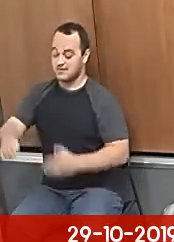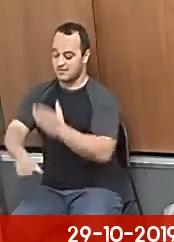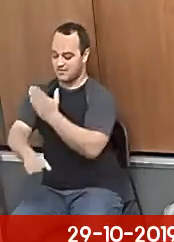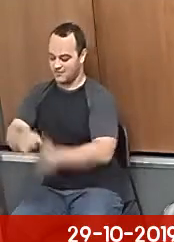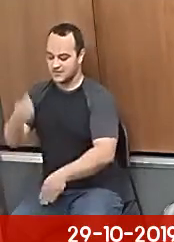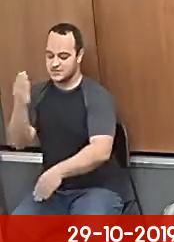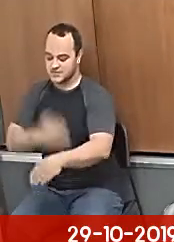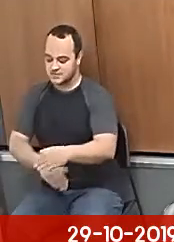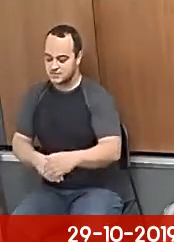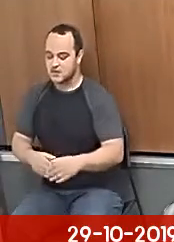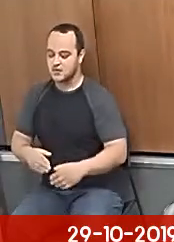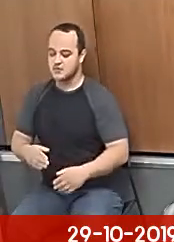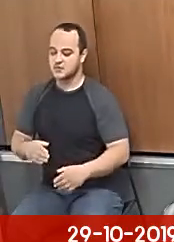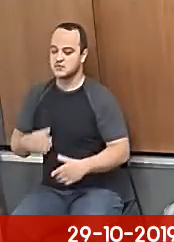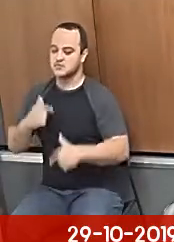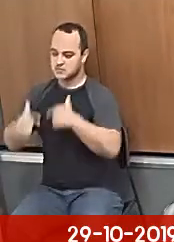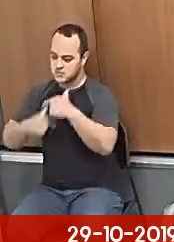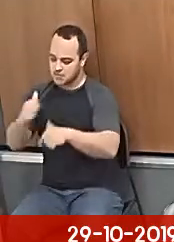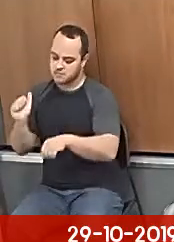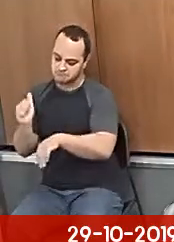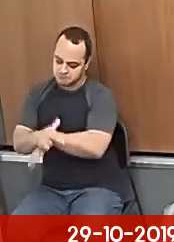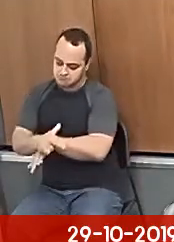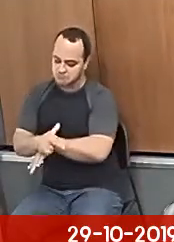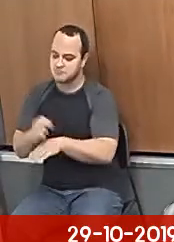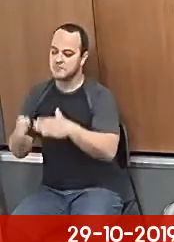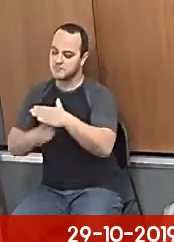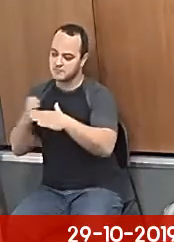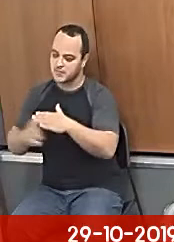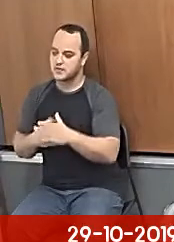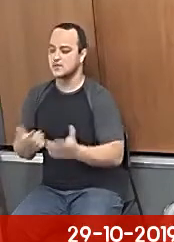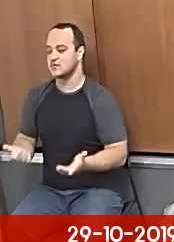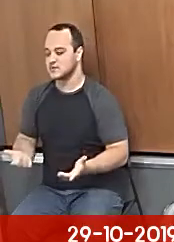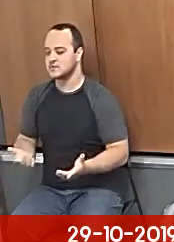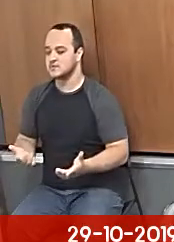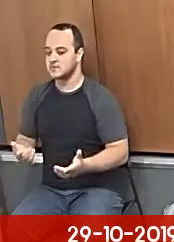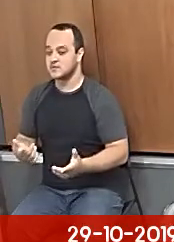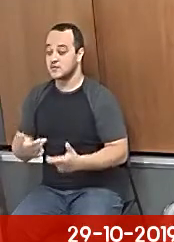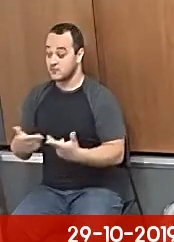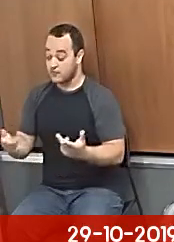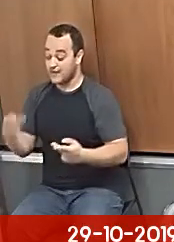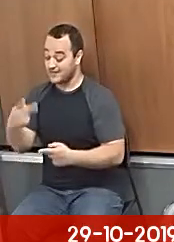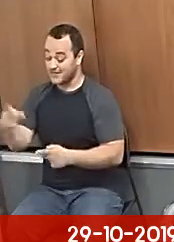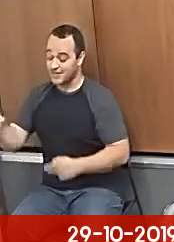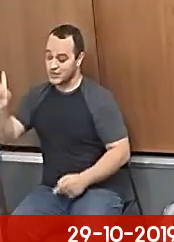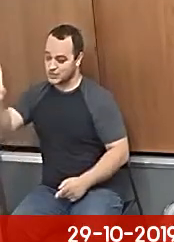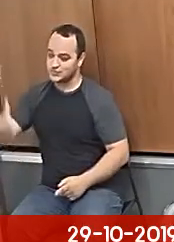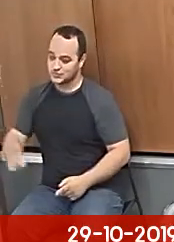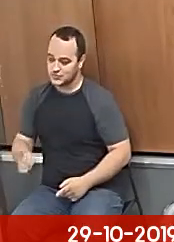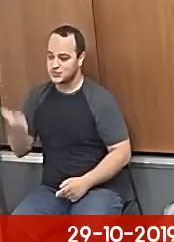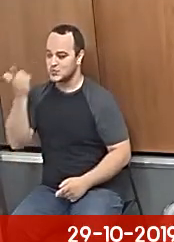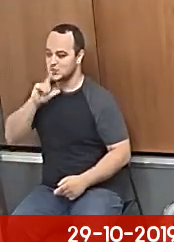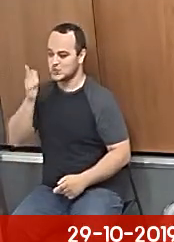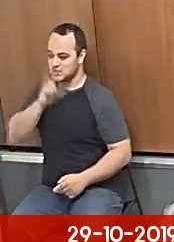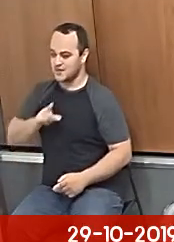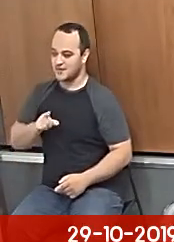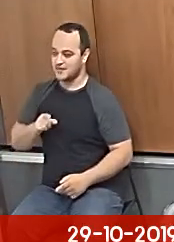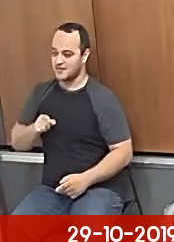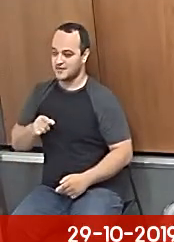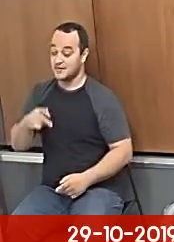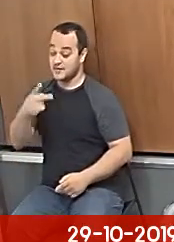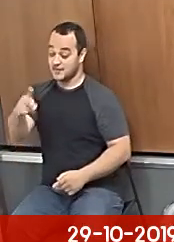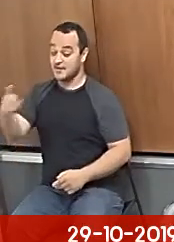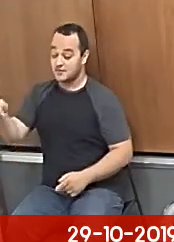conquistarem empregos, a conquistarem trabalho, porque aqueles que estão ali são pais também,